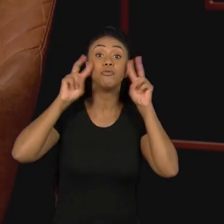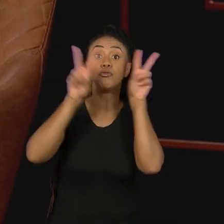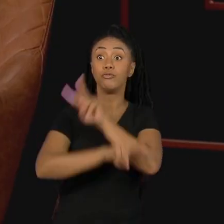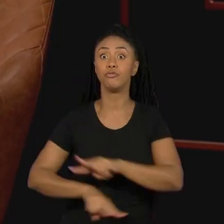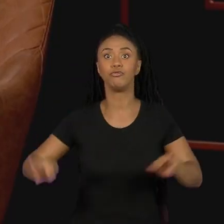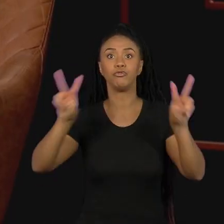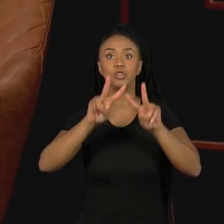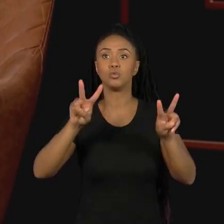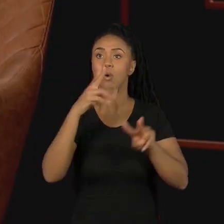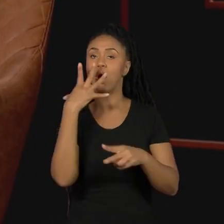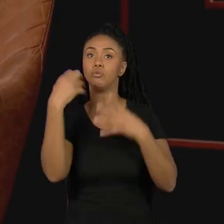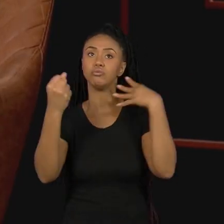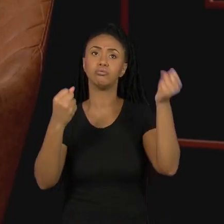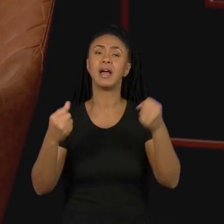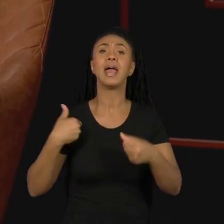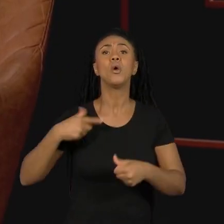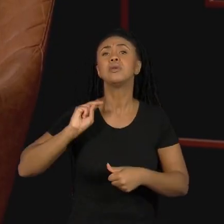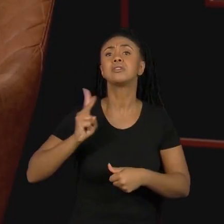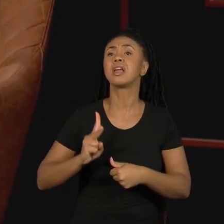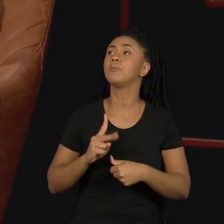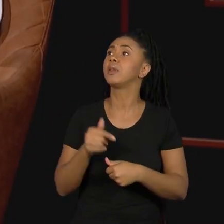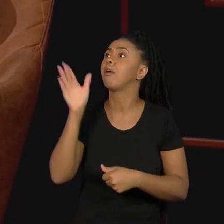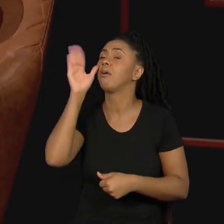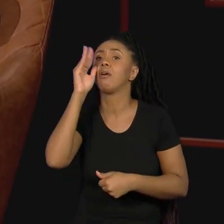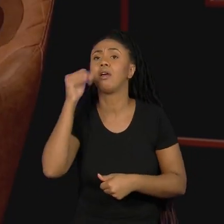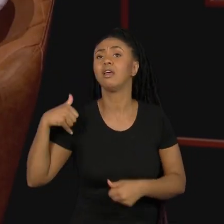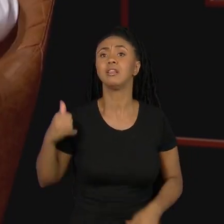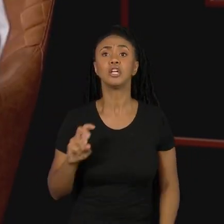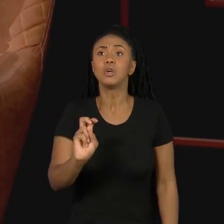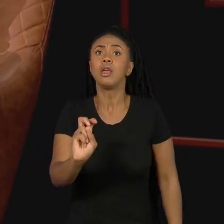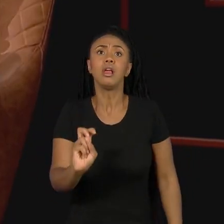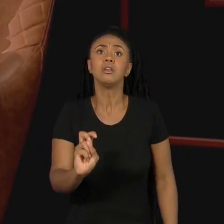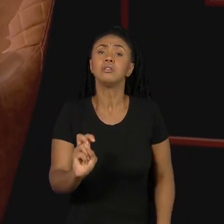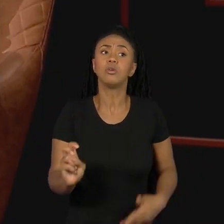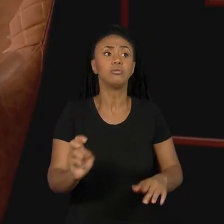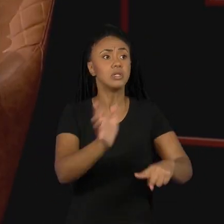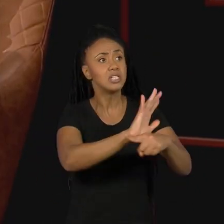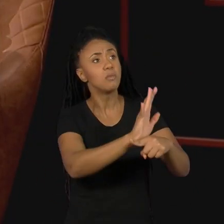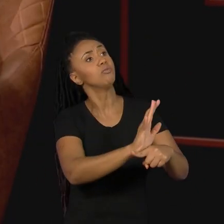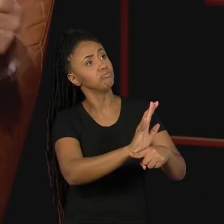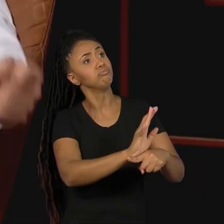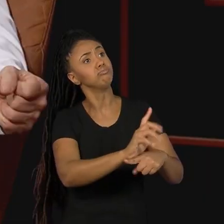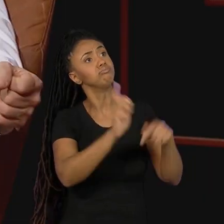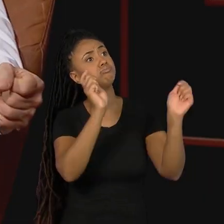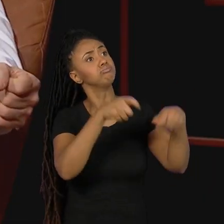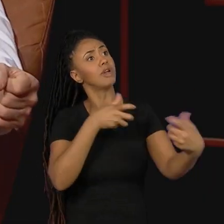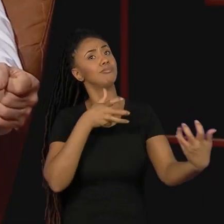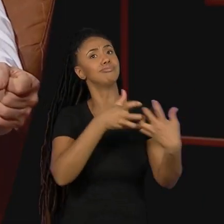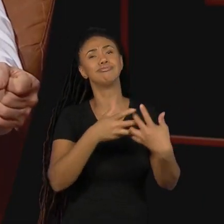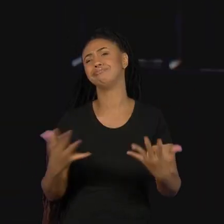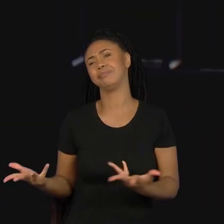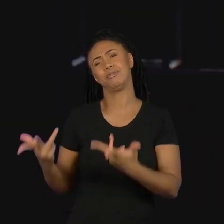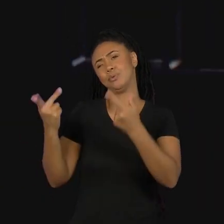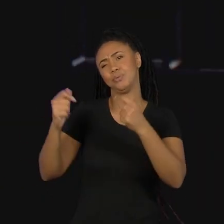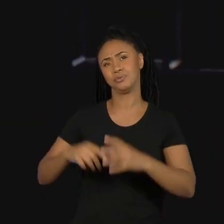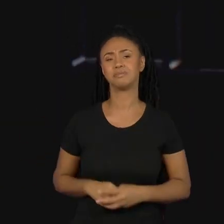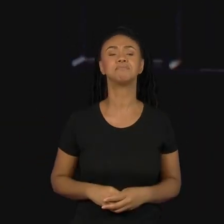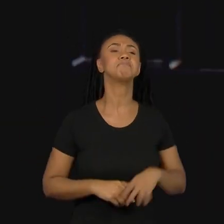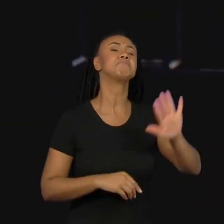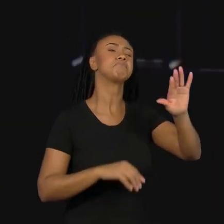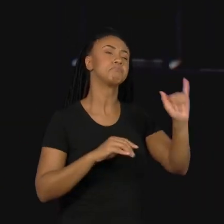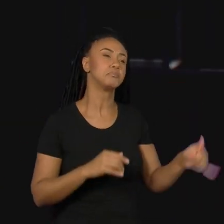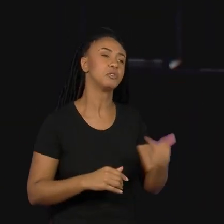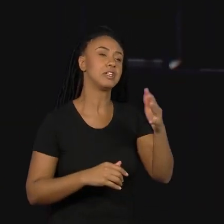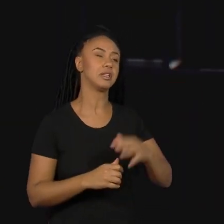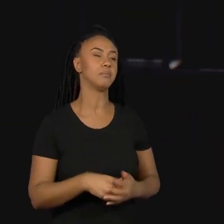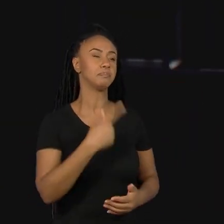muito desde 5 anos. Depois o cinema é o que vem encaixar. É. Que maravilha. Petkov, as